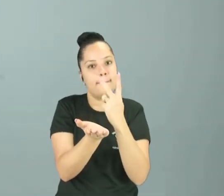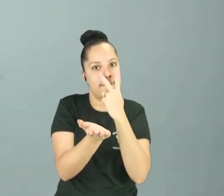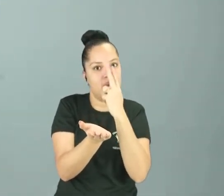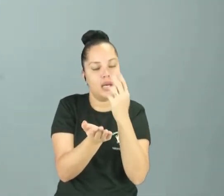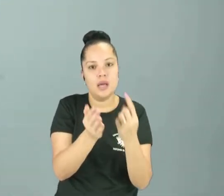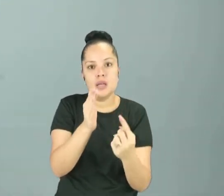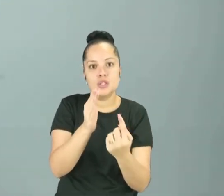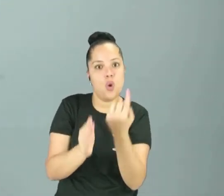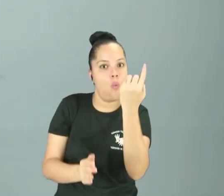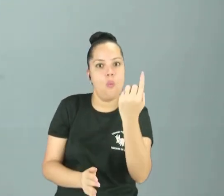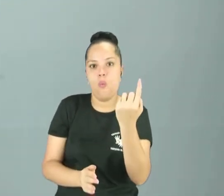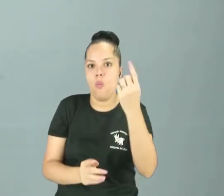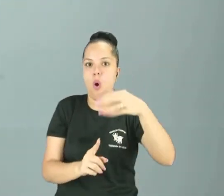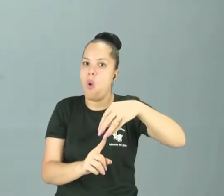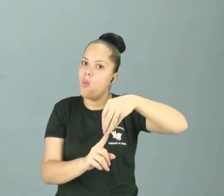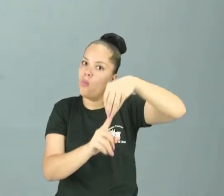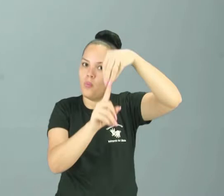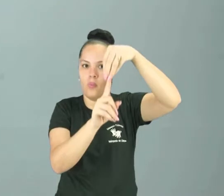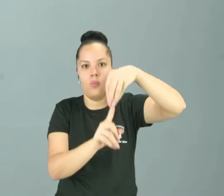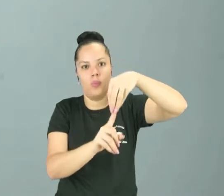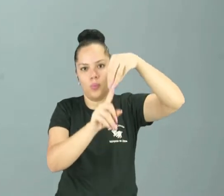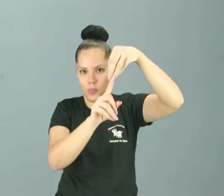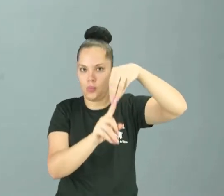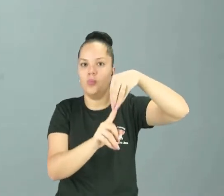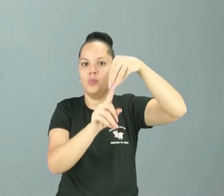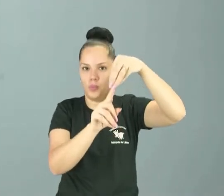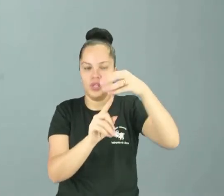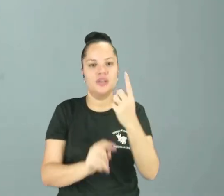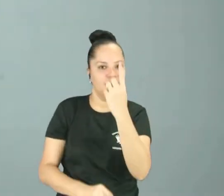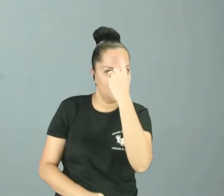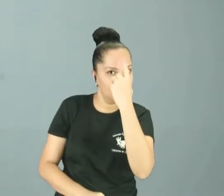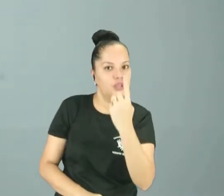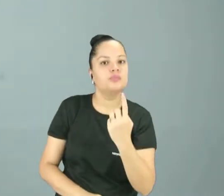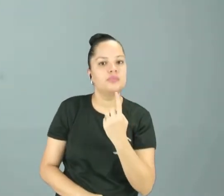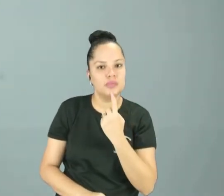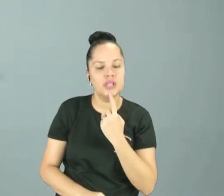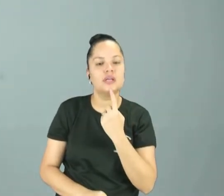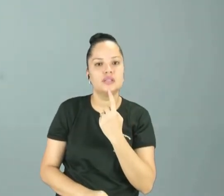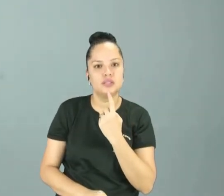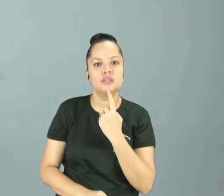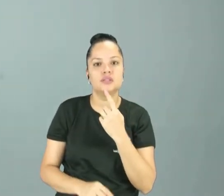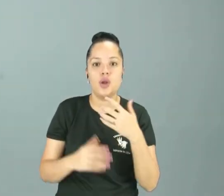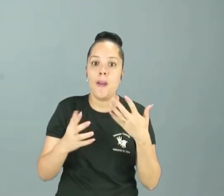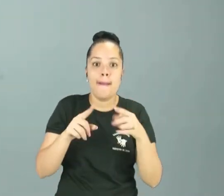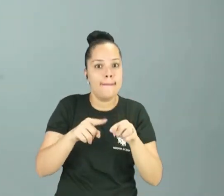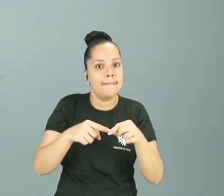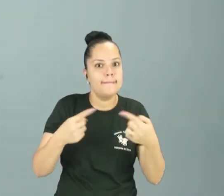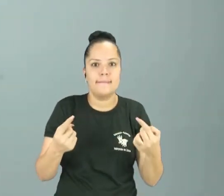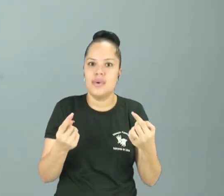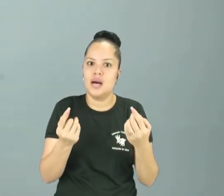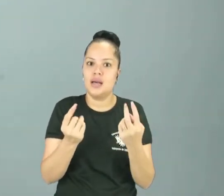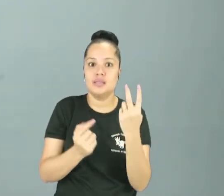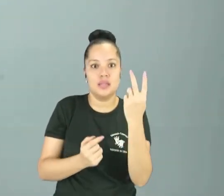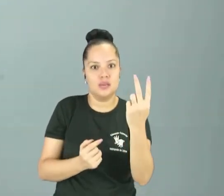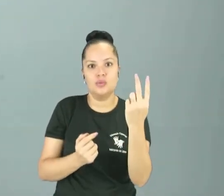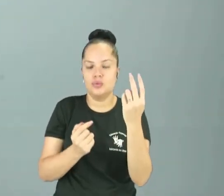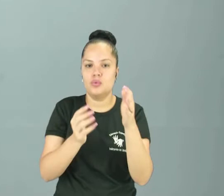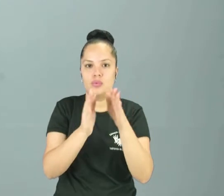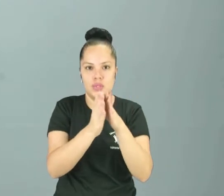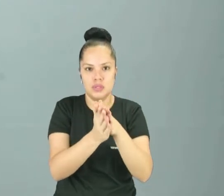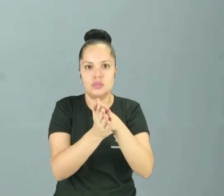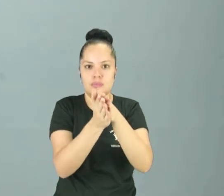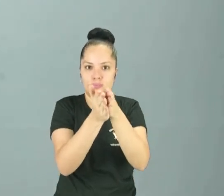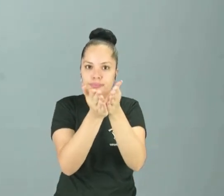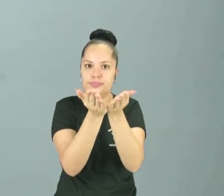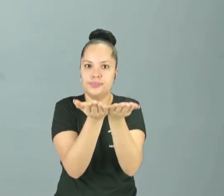mão só. É como se fossem as mesmas figuras, né? Mas não exatamente uma é